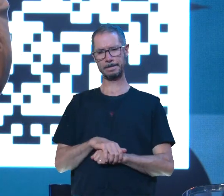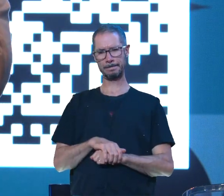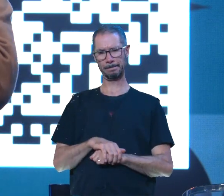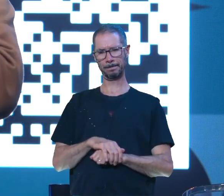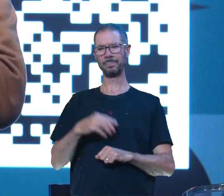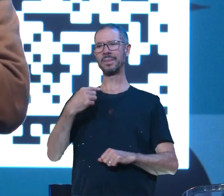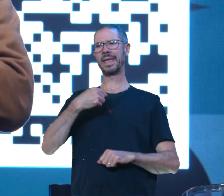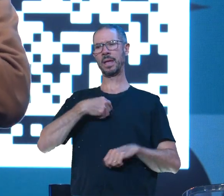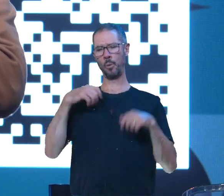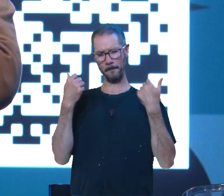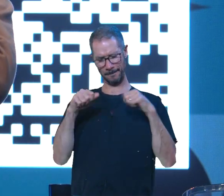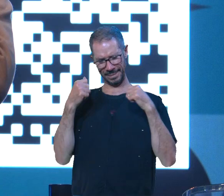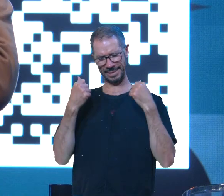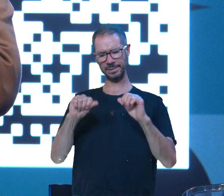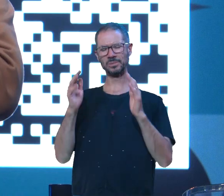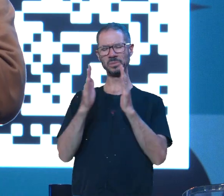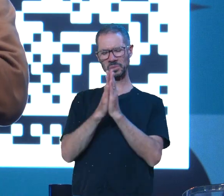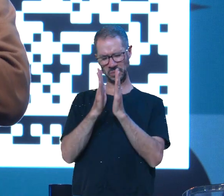Eu preciso orar mais.